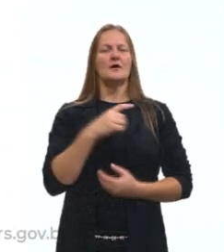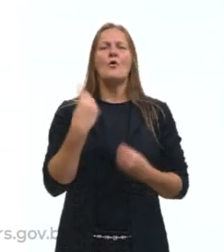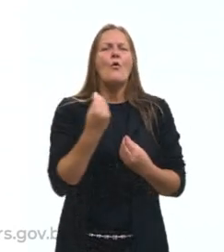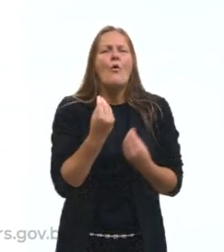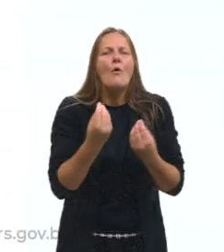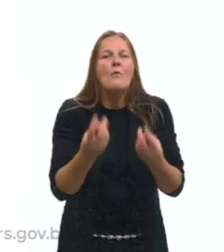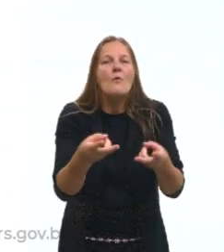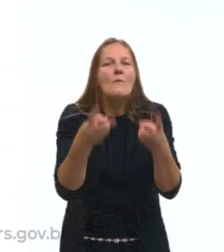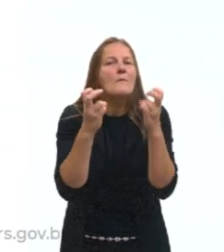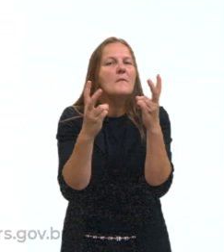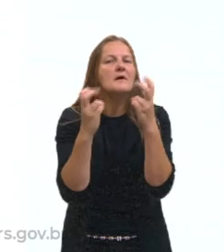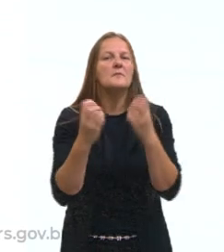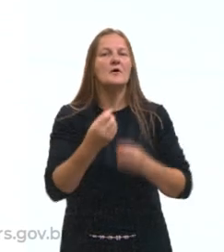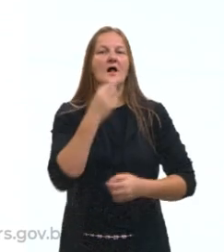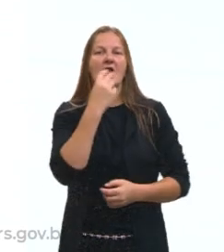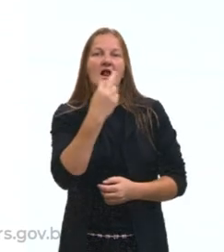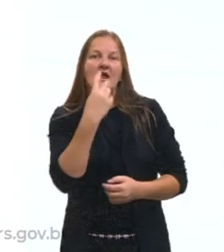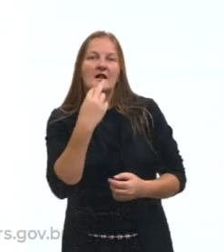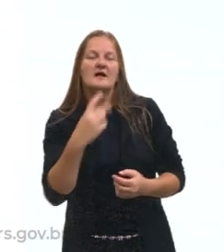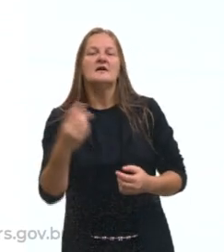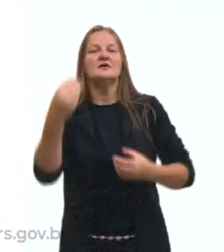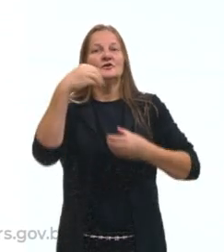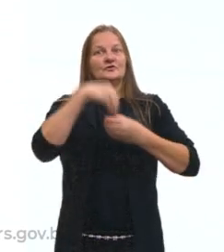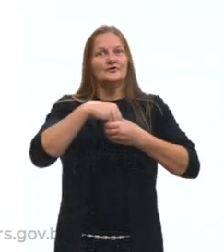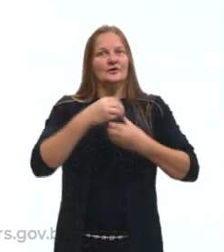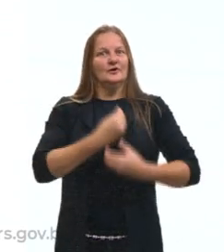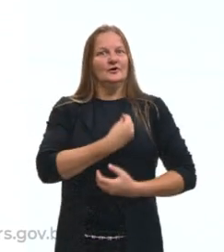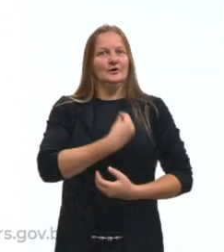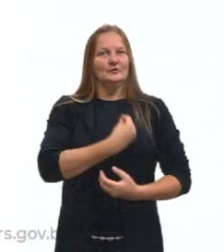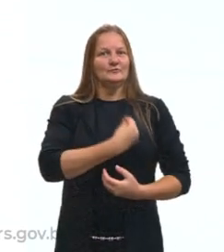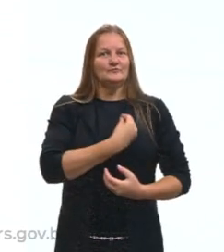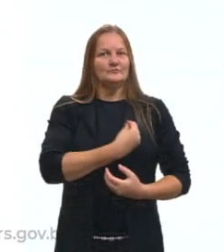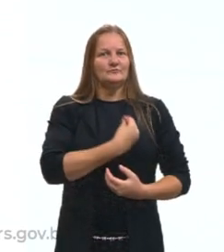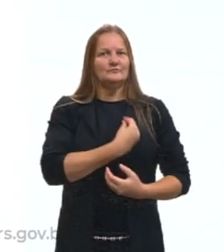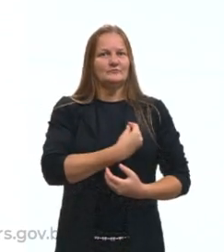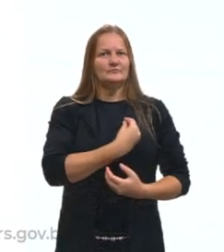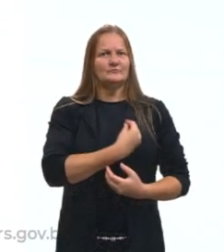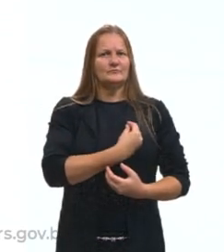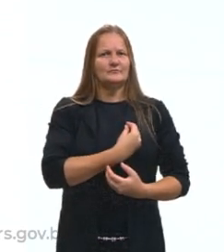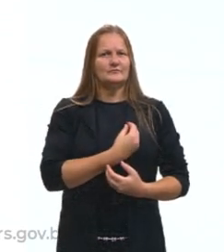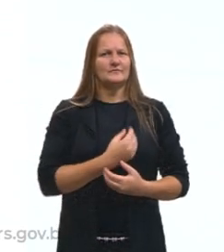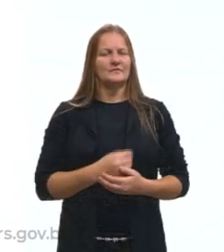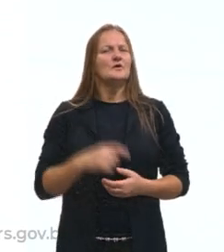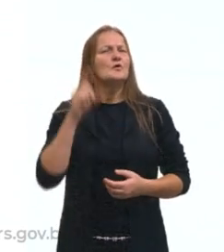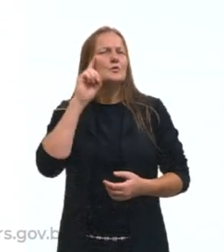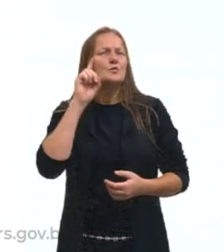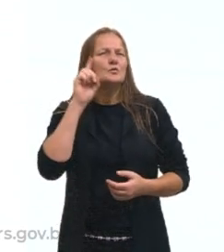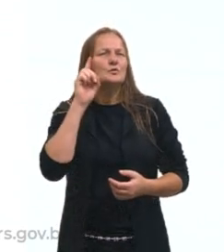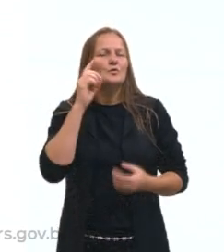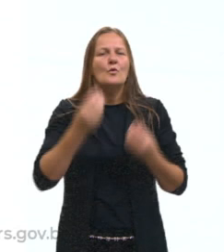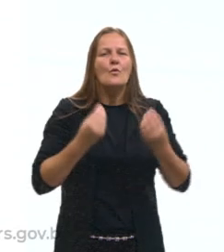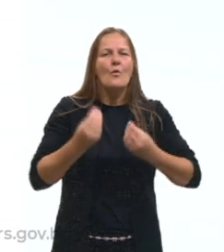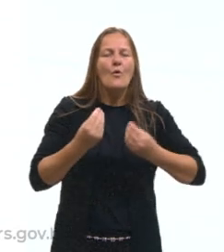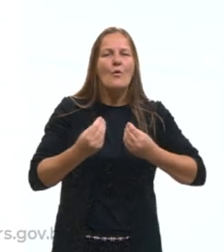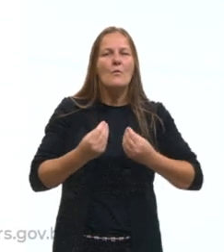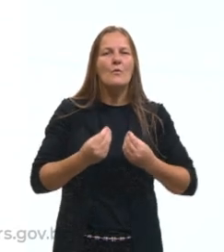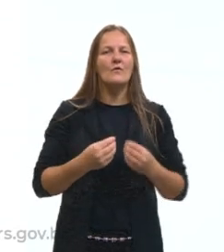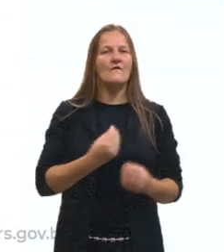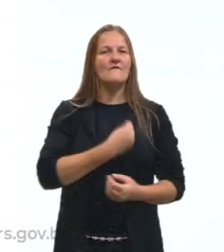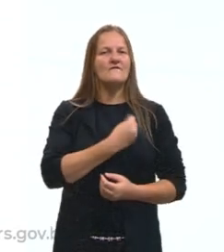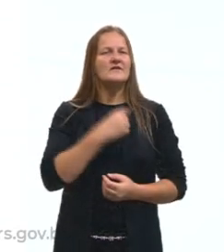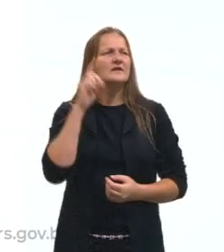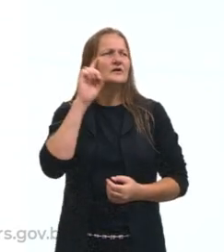percebemos que o inglês ele faz parte do nosso cotidiano da nossa vida